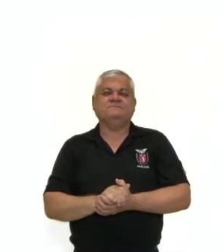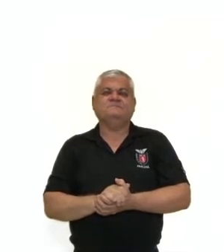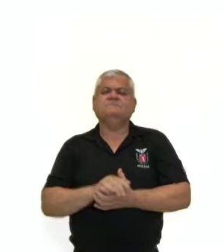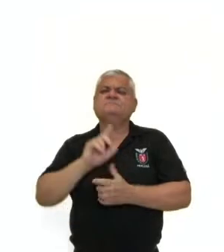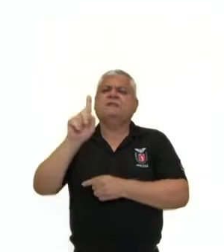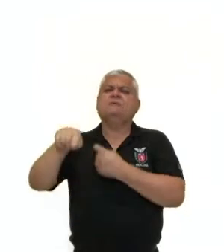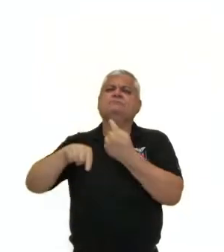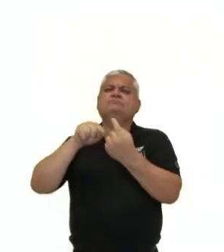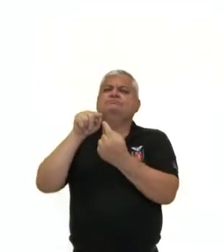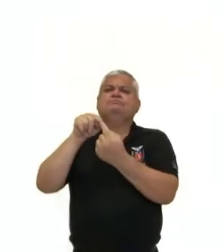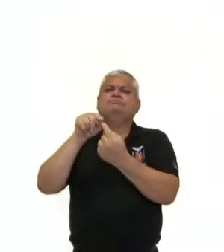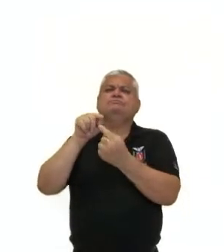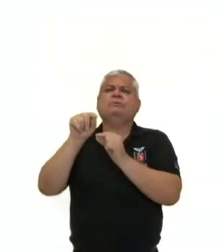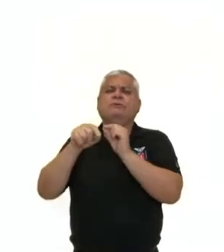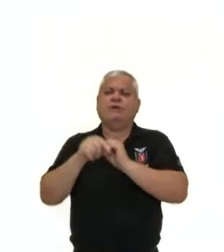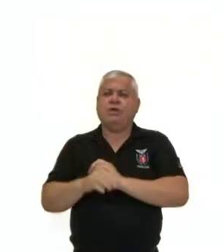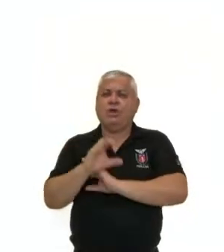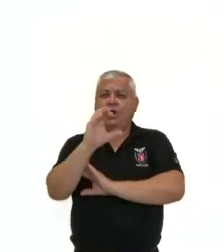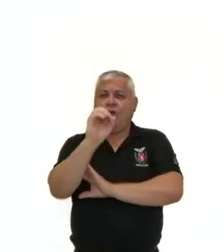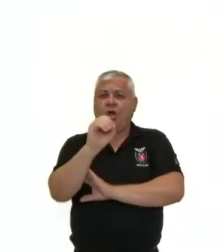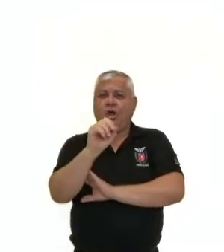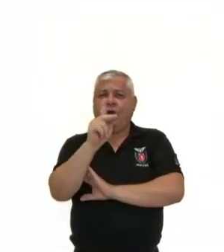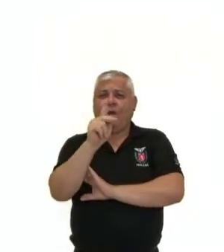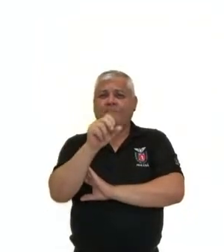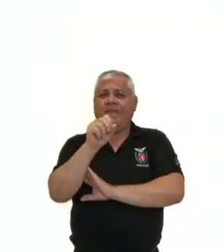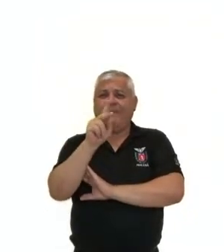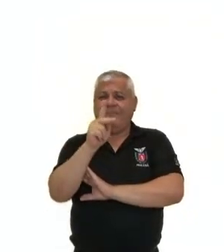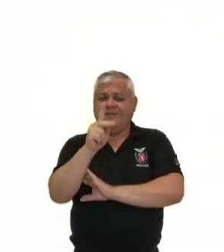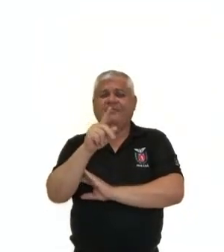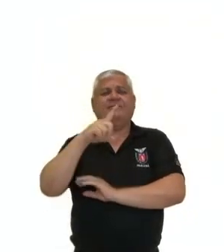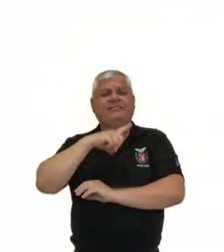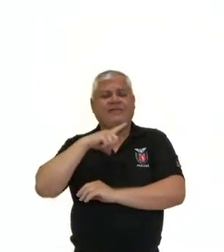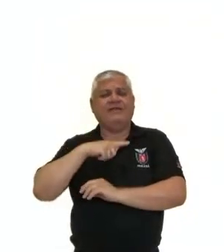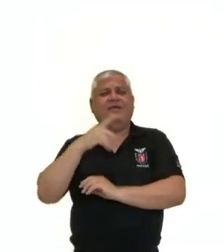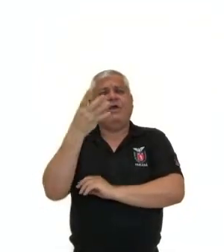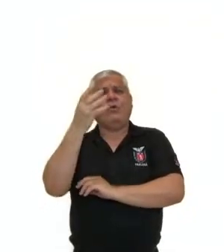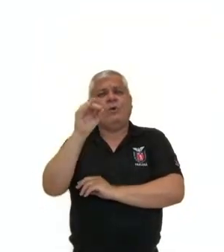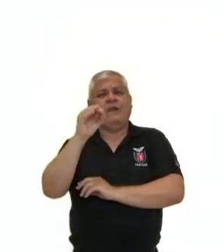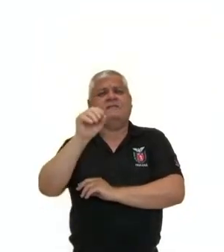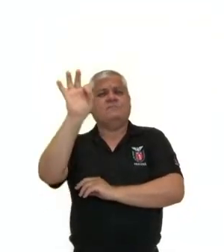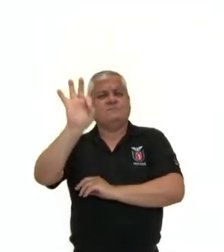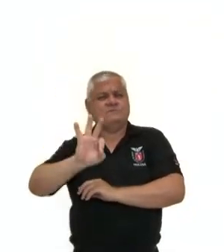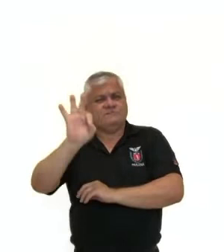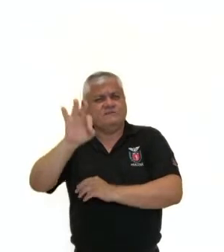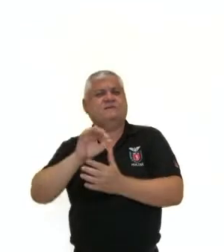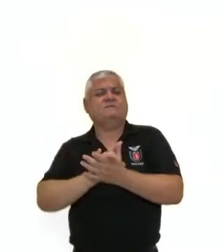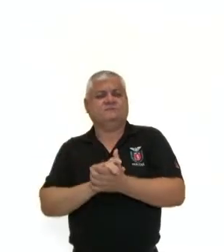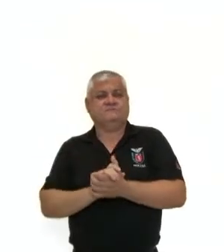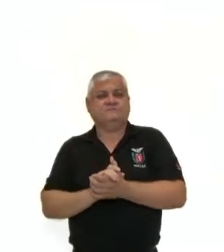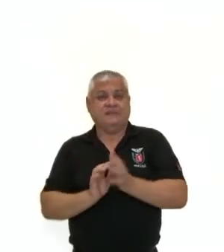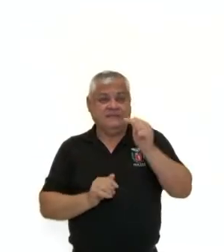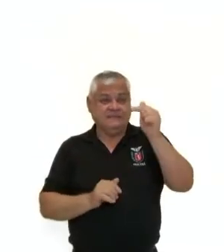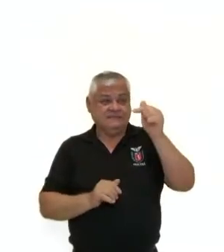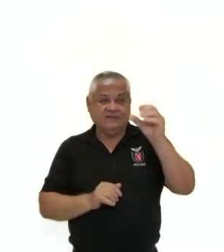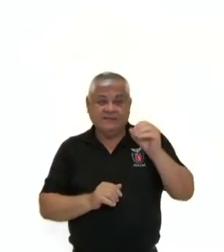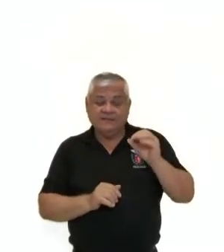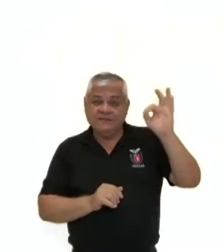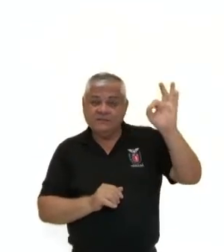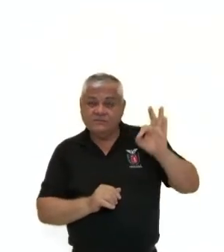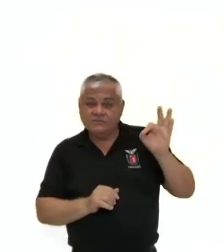as funções né totalmente o PEP produz aproximadamente quarenta por cento de todo o petróleo extraído no mundo e setenta por cento